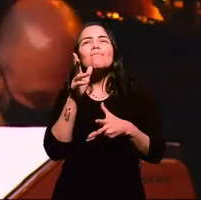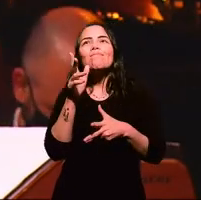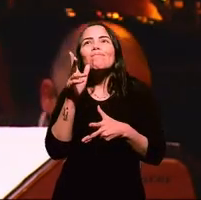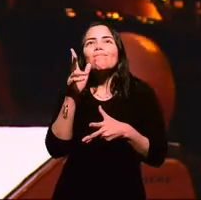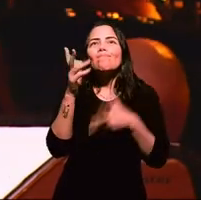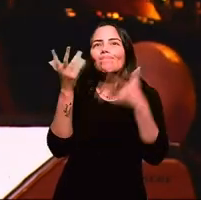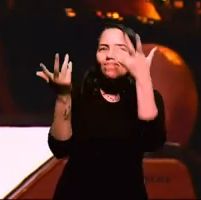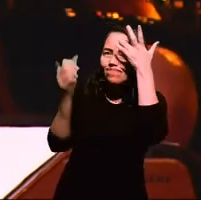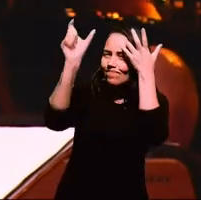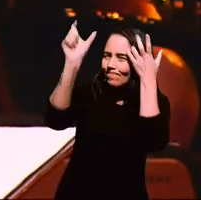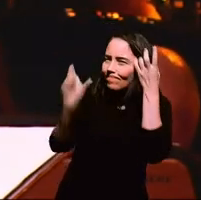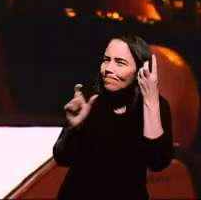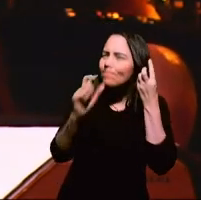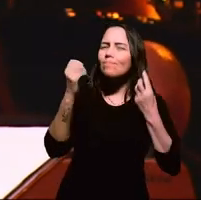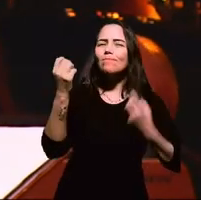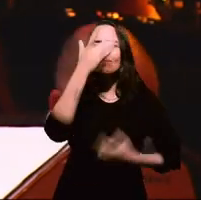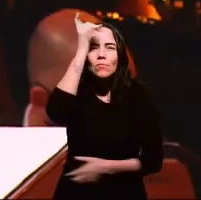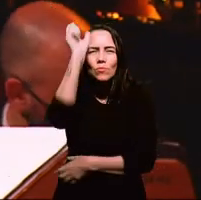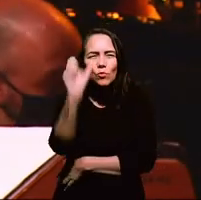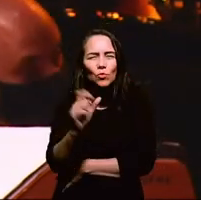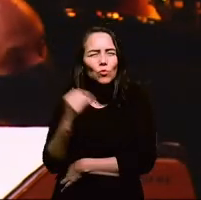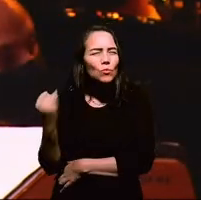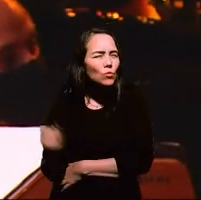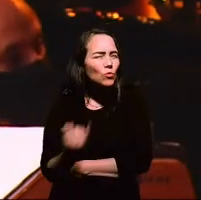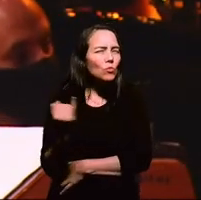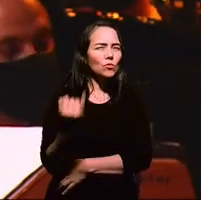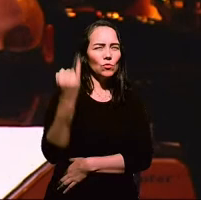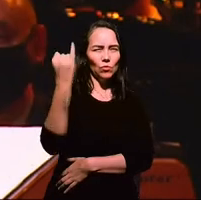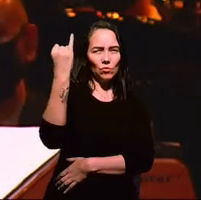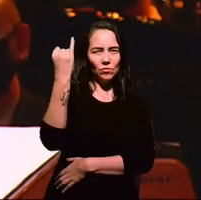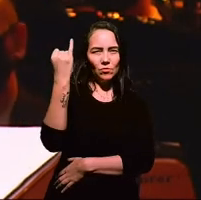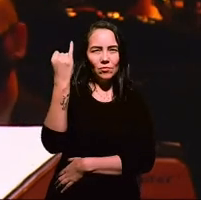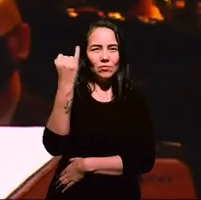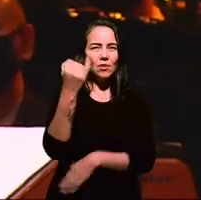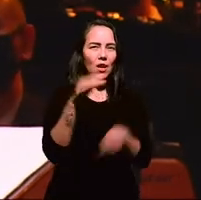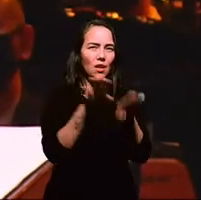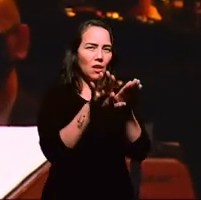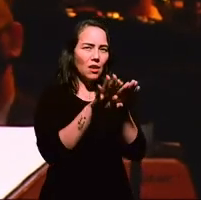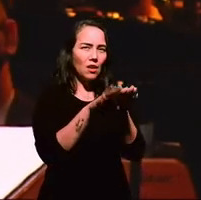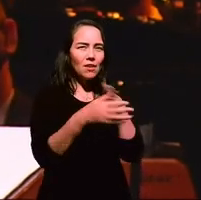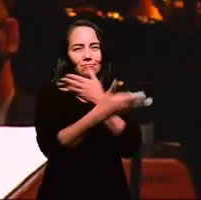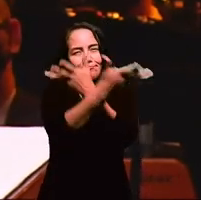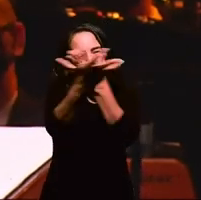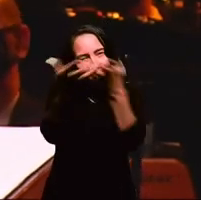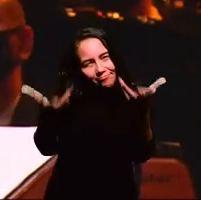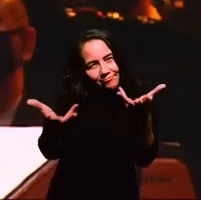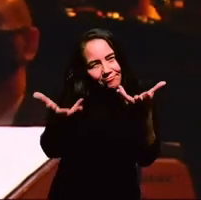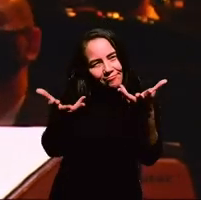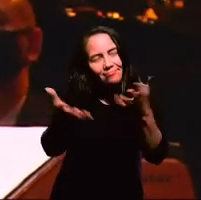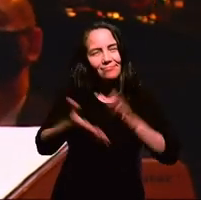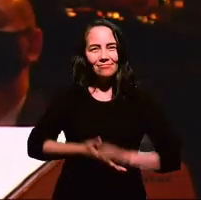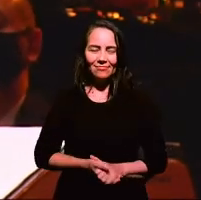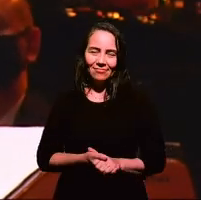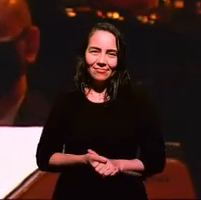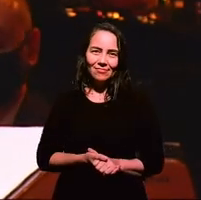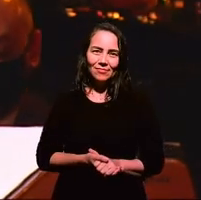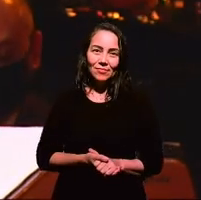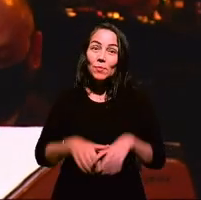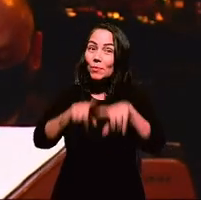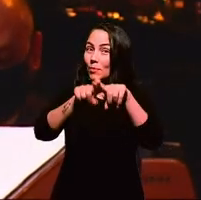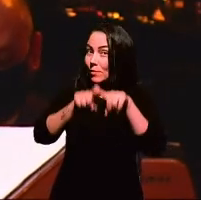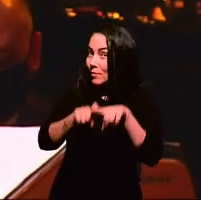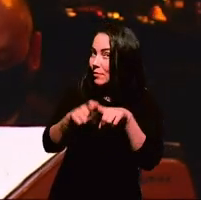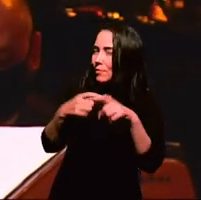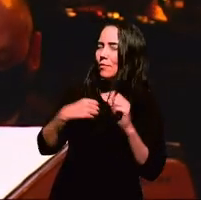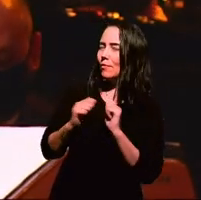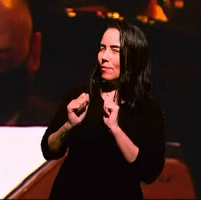sujeito, tão importante quanto os músicos, que são vocês. Então, eu